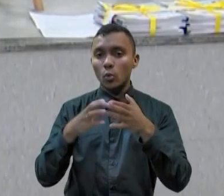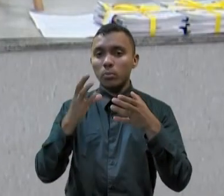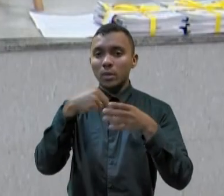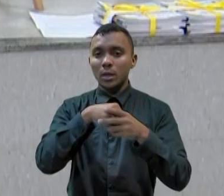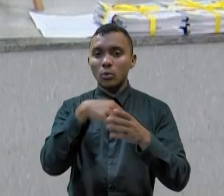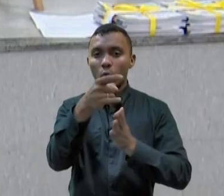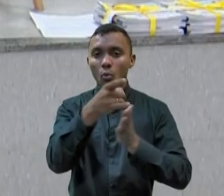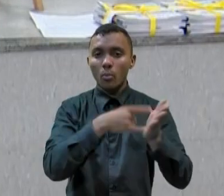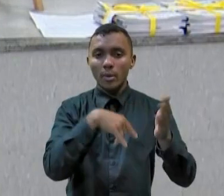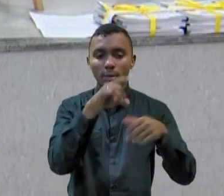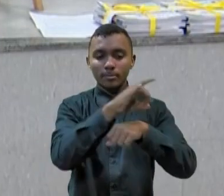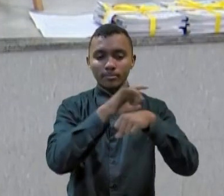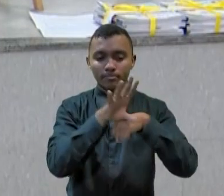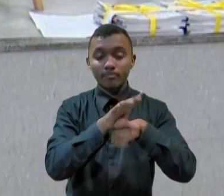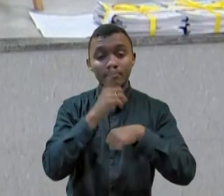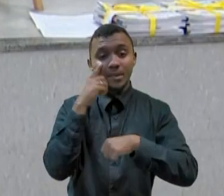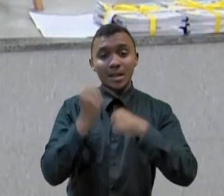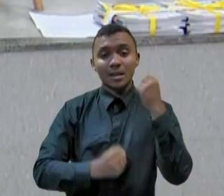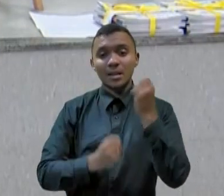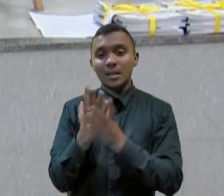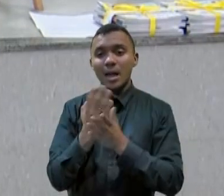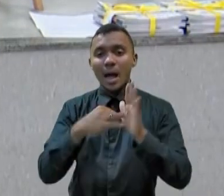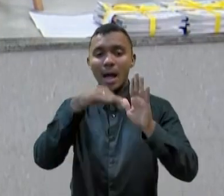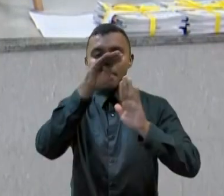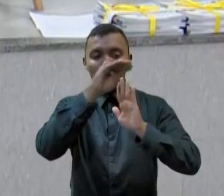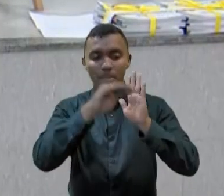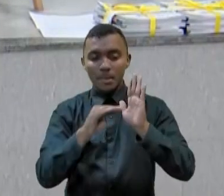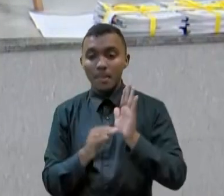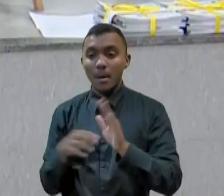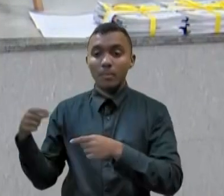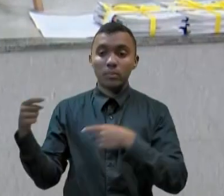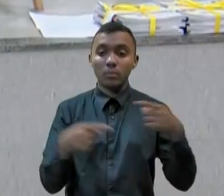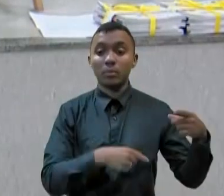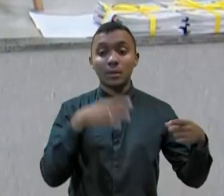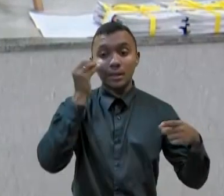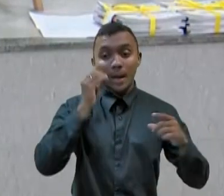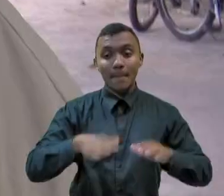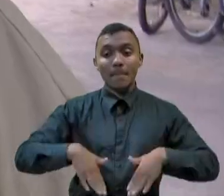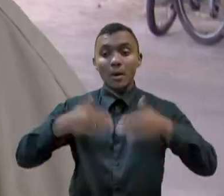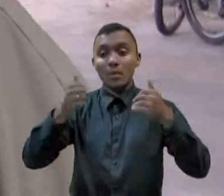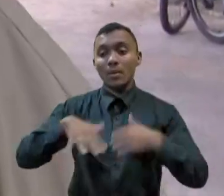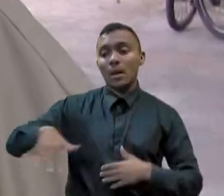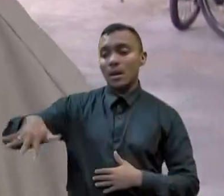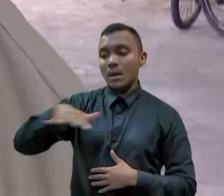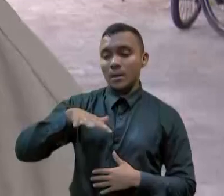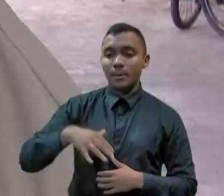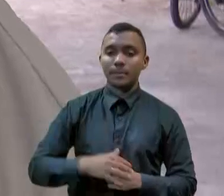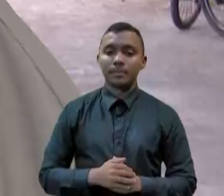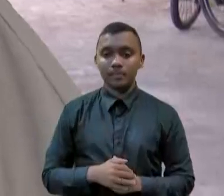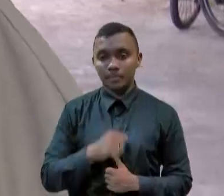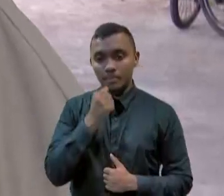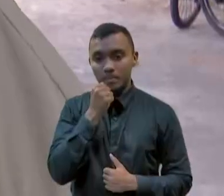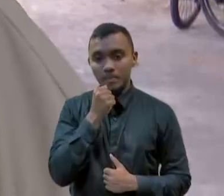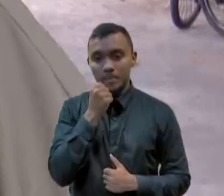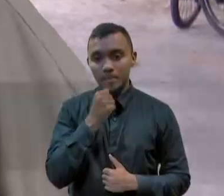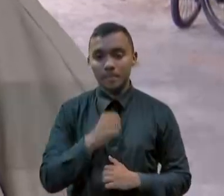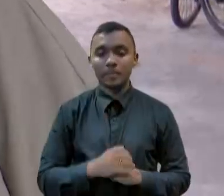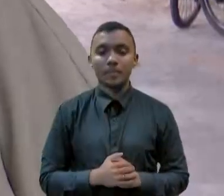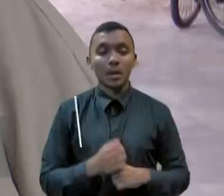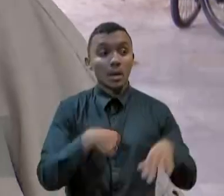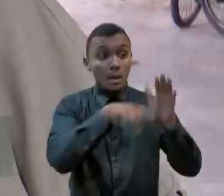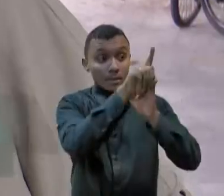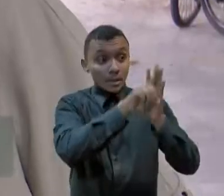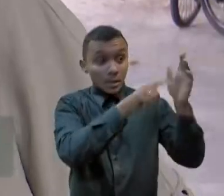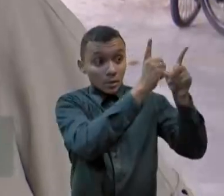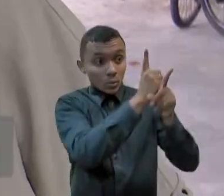políticas públicas que tragam melhorias ao ambiente escolar no Grande Bom Jardim. É importante que a pesquisa ela trouxe um dado